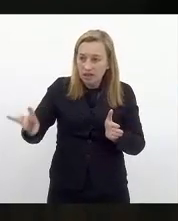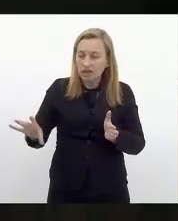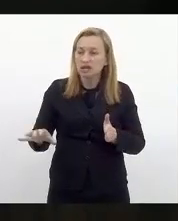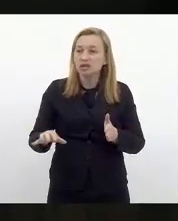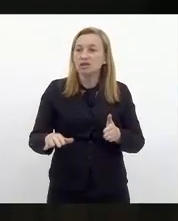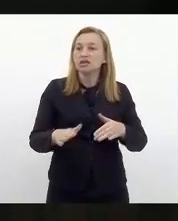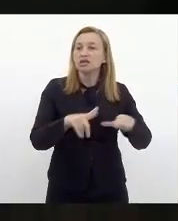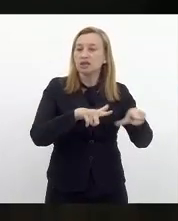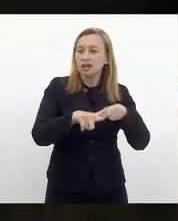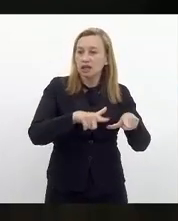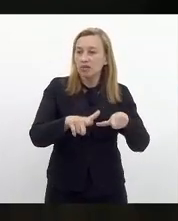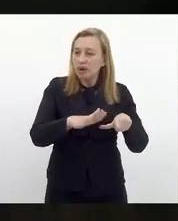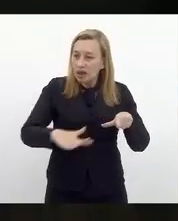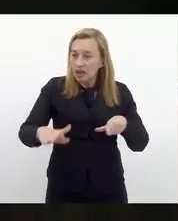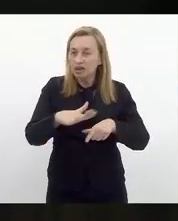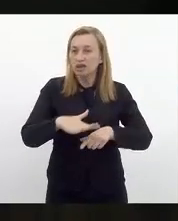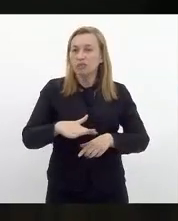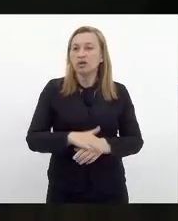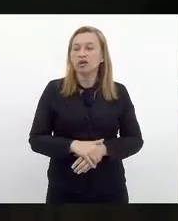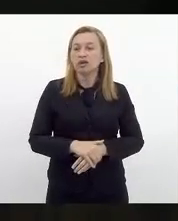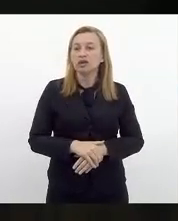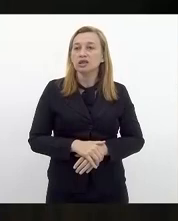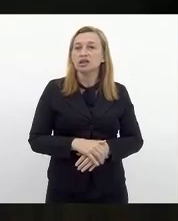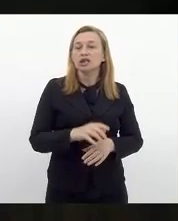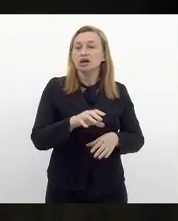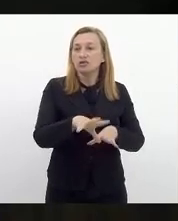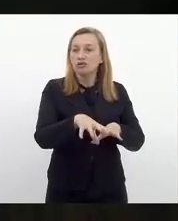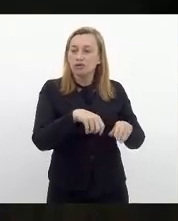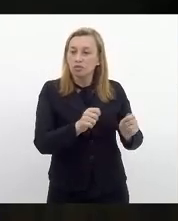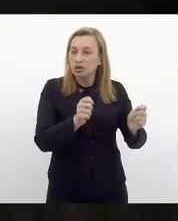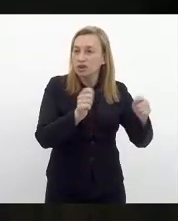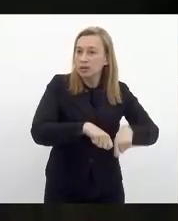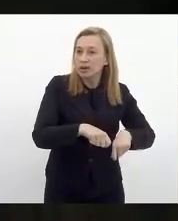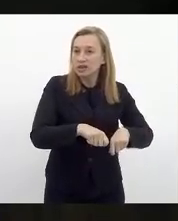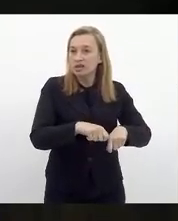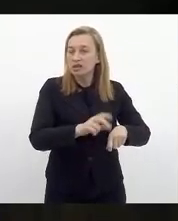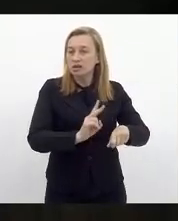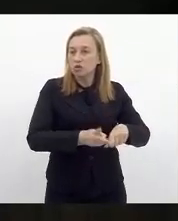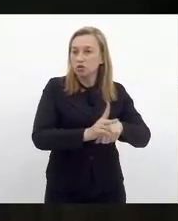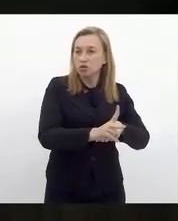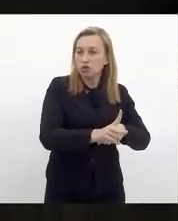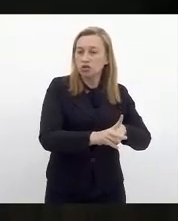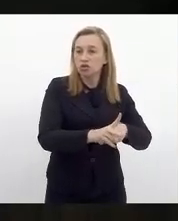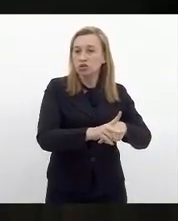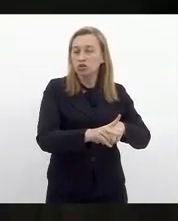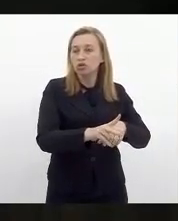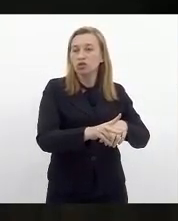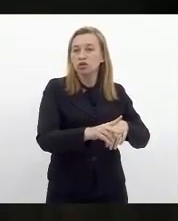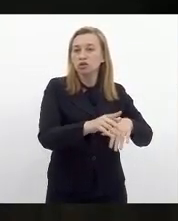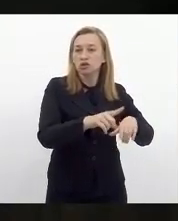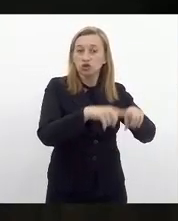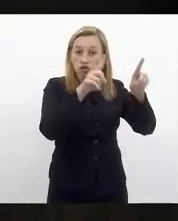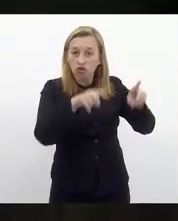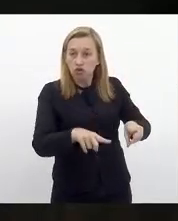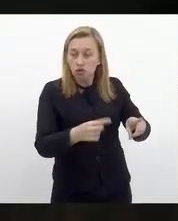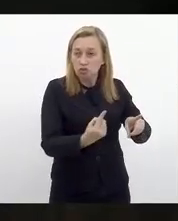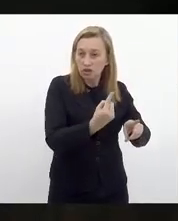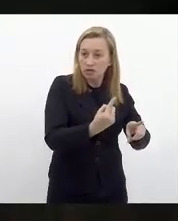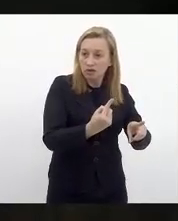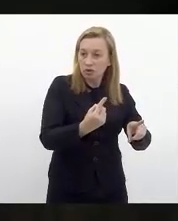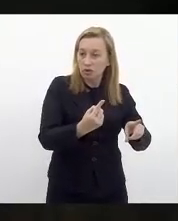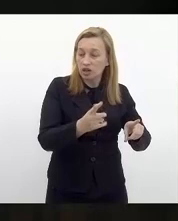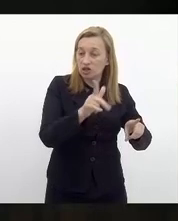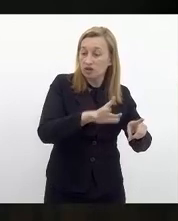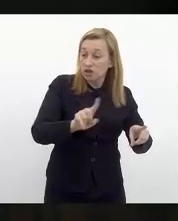obviamente as carreiras tem peculiaridade a forma de capacitação permanente do servidor de uma carreira diferente da outra a